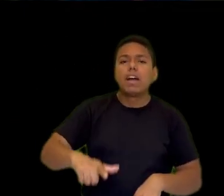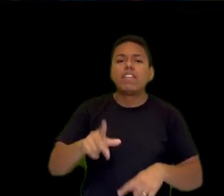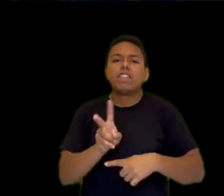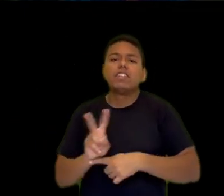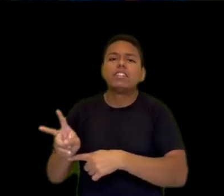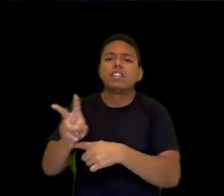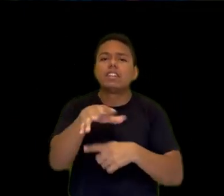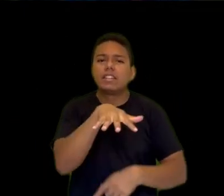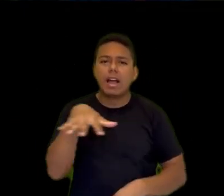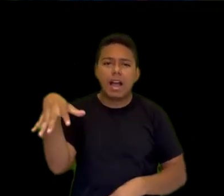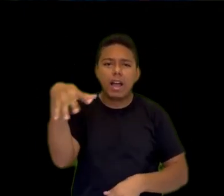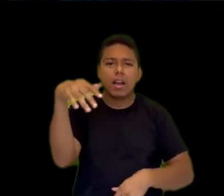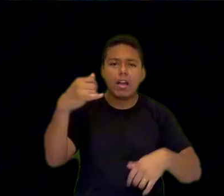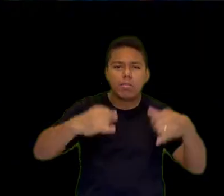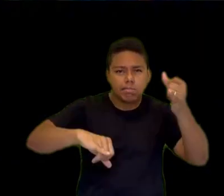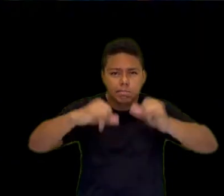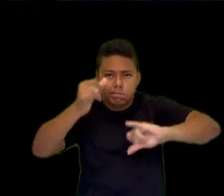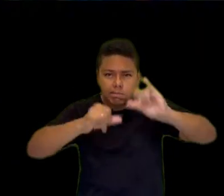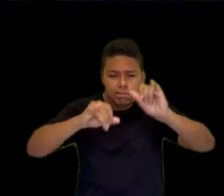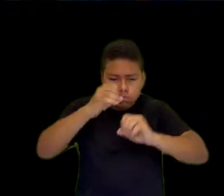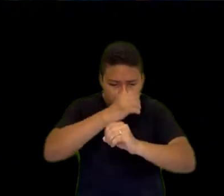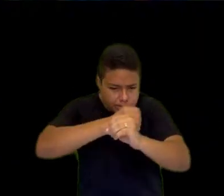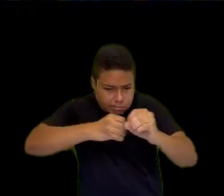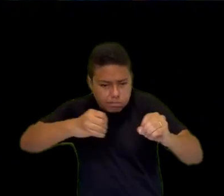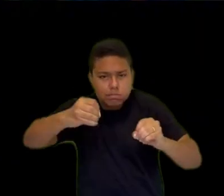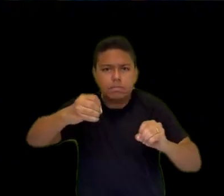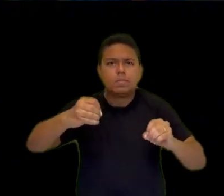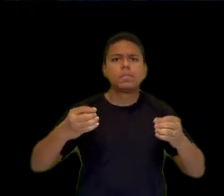Se a gente for fazer, né,